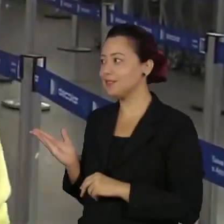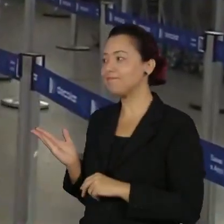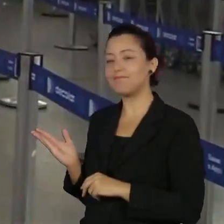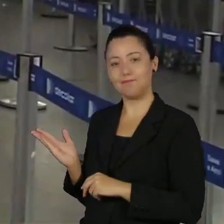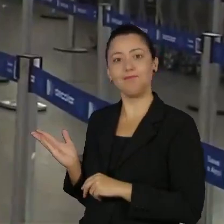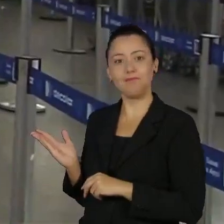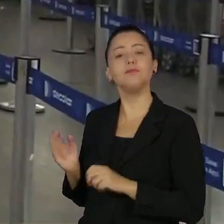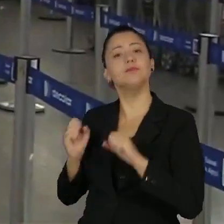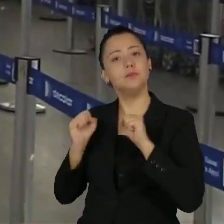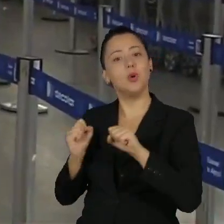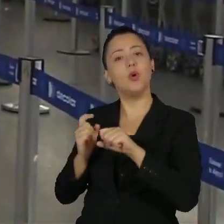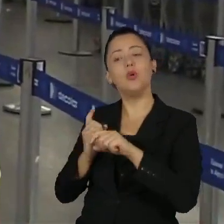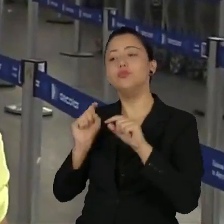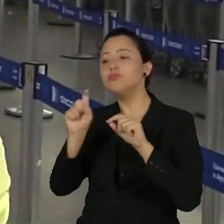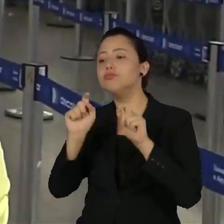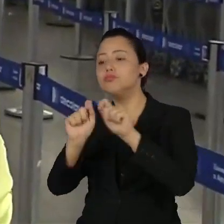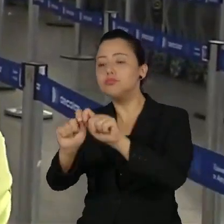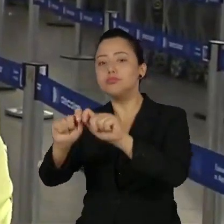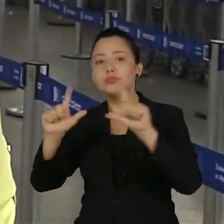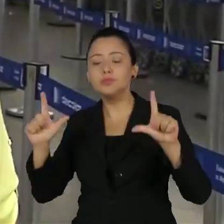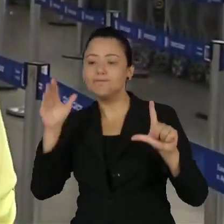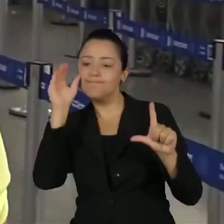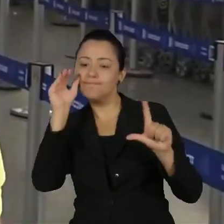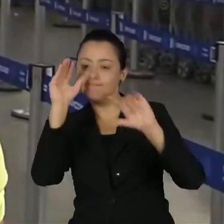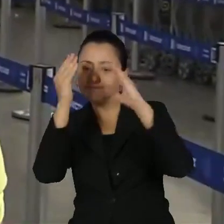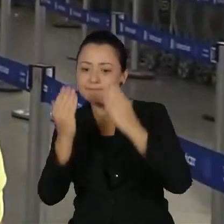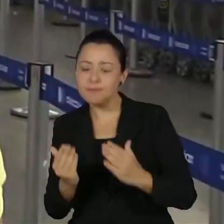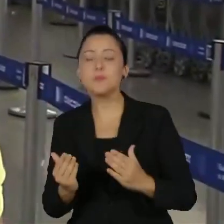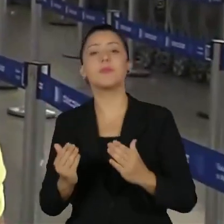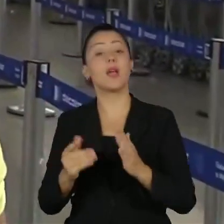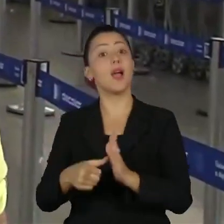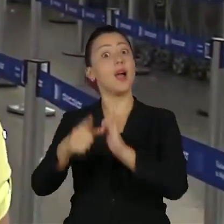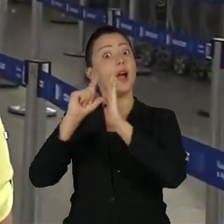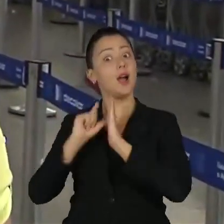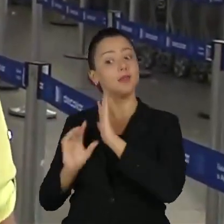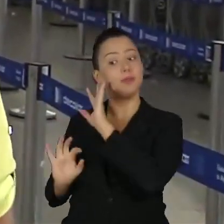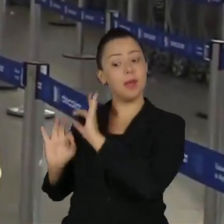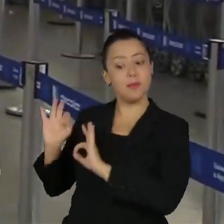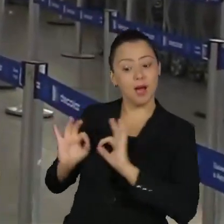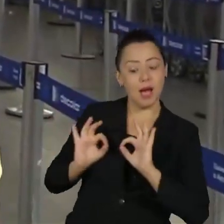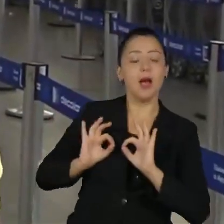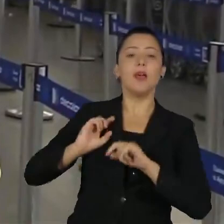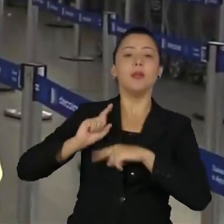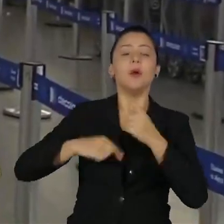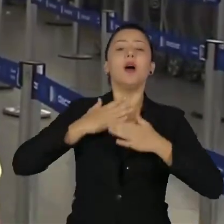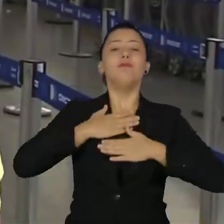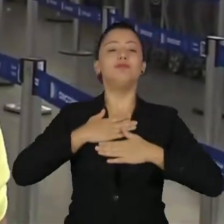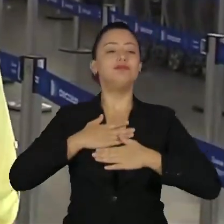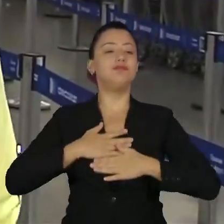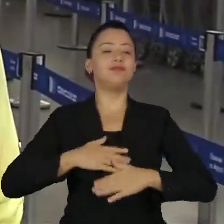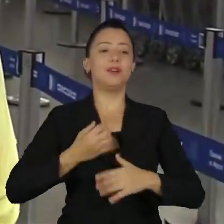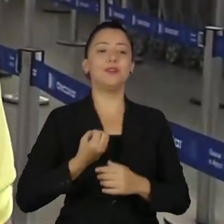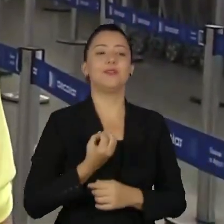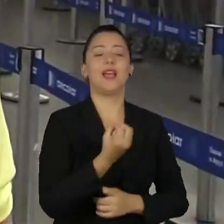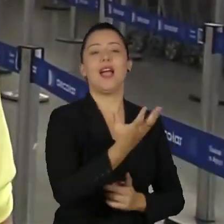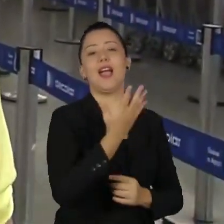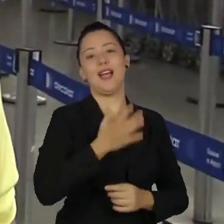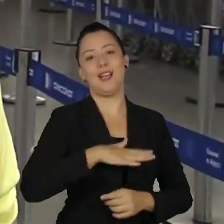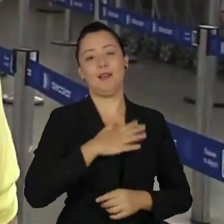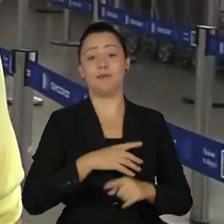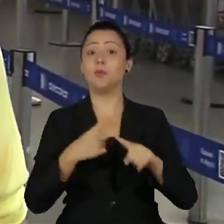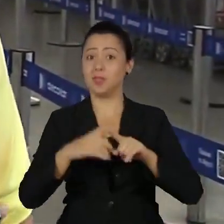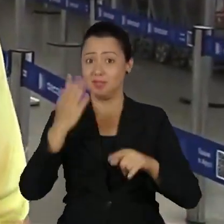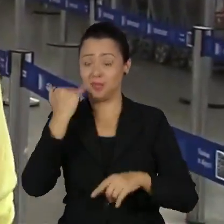gov.br/ANAC. Aí sim, dá para fazer uma viagem mais tranquila e conseguir, de fato, fazer a viagem, porque em aeroportos